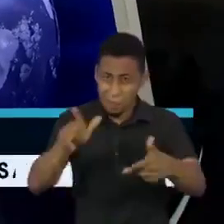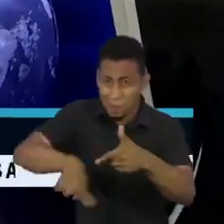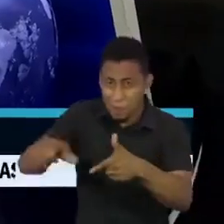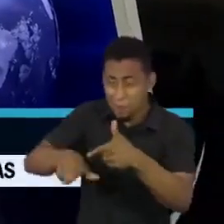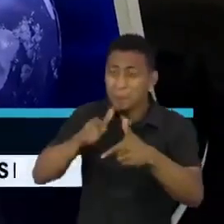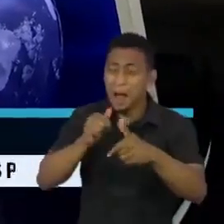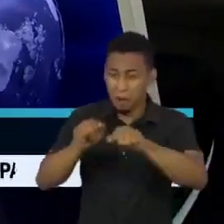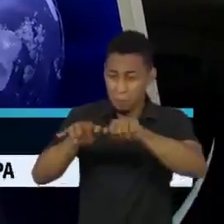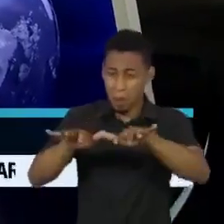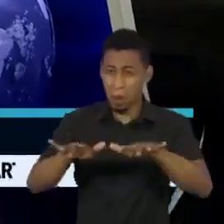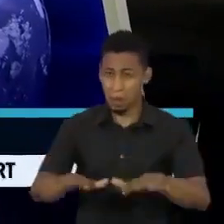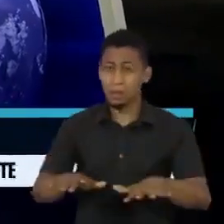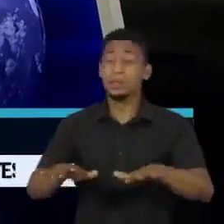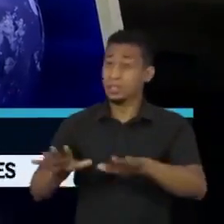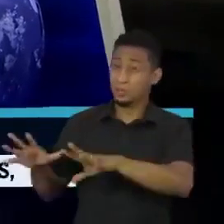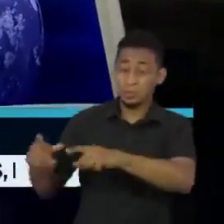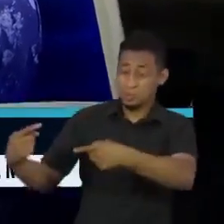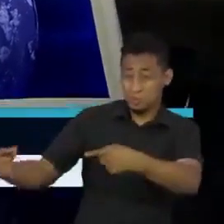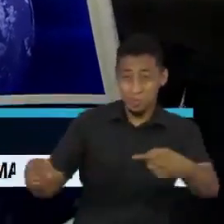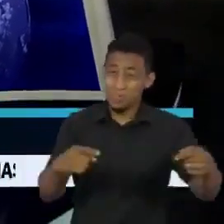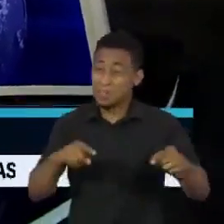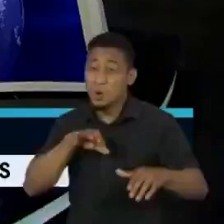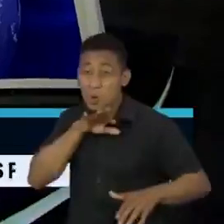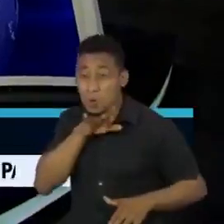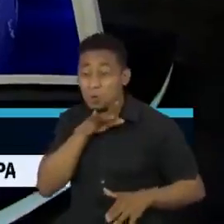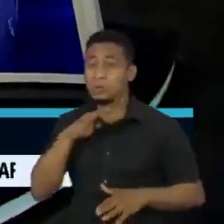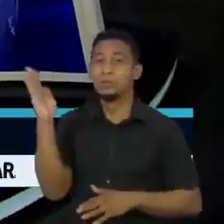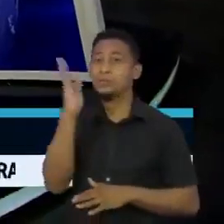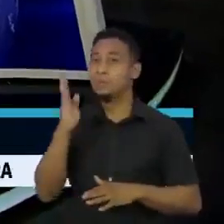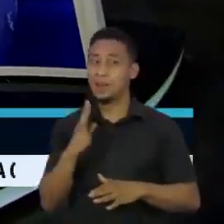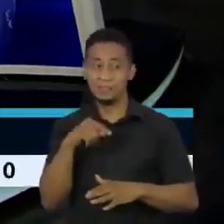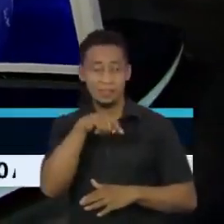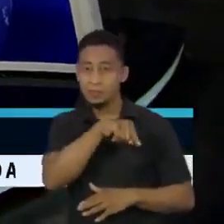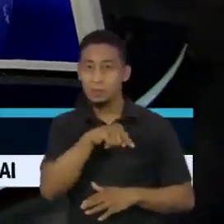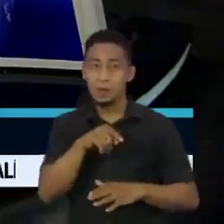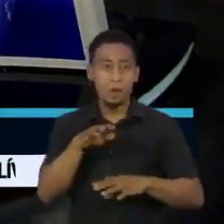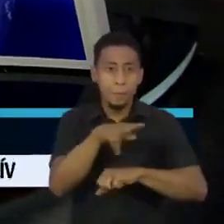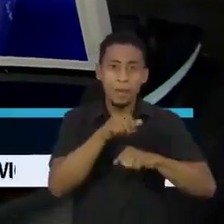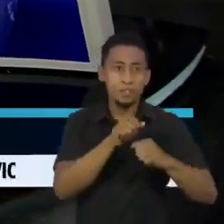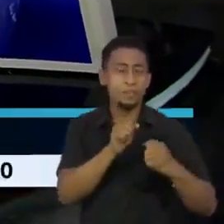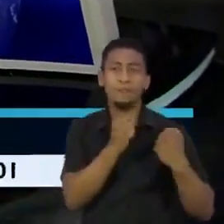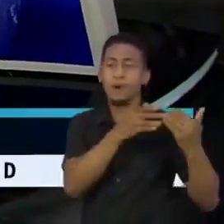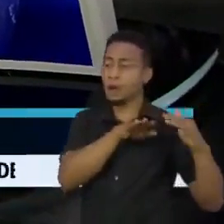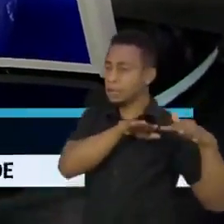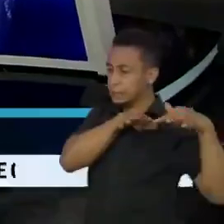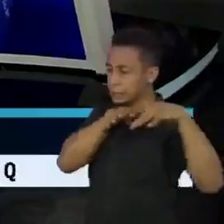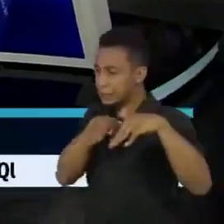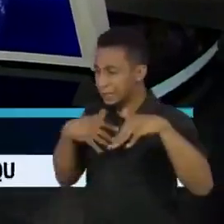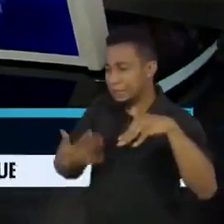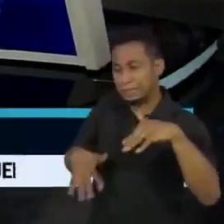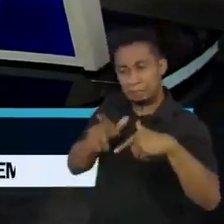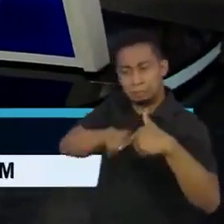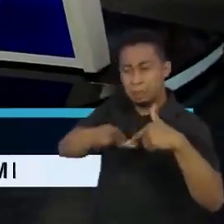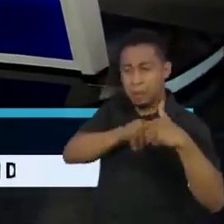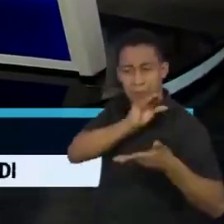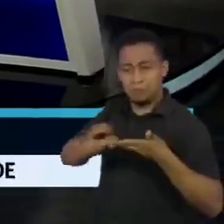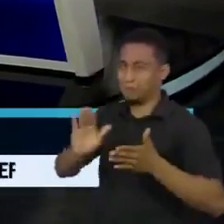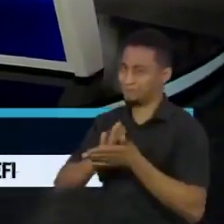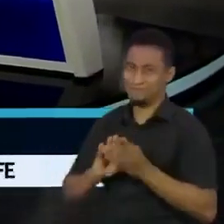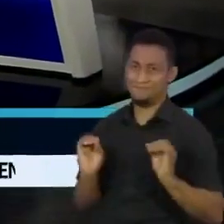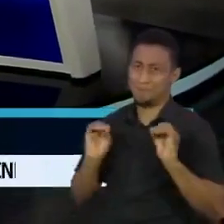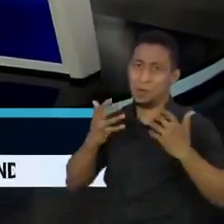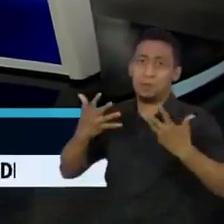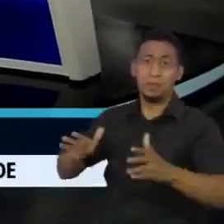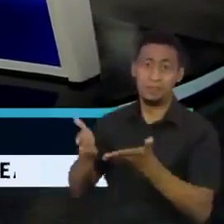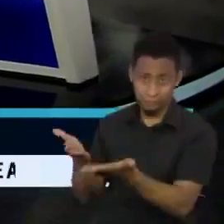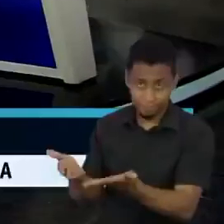uma instabilidade política crônica o Brasil começa a sair do mapa e não só isso novo né só pra investimento externo direto caiu pela metade desse ano